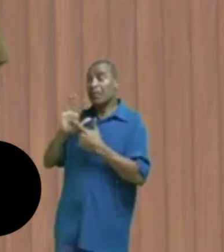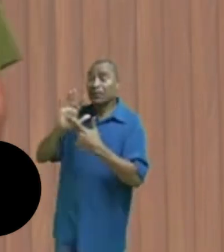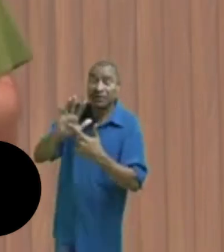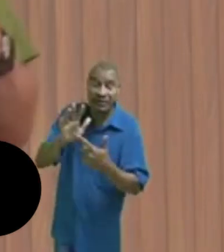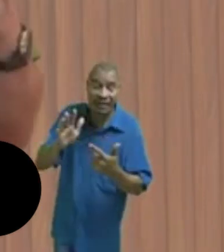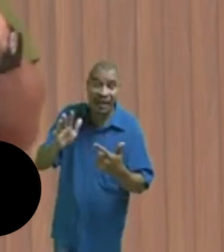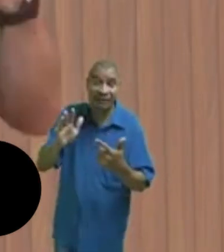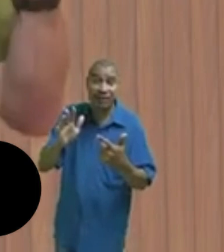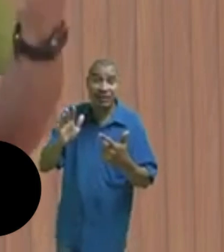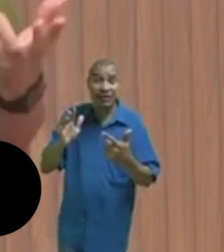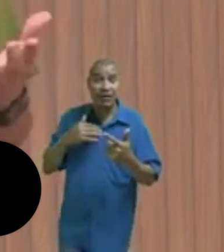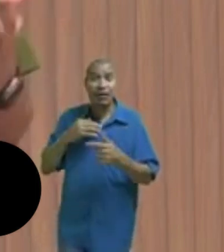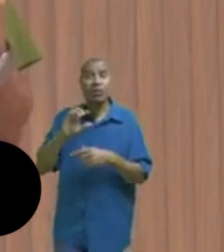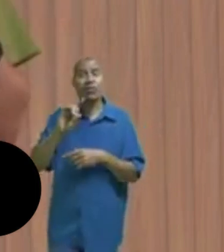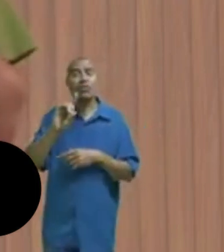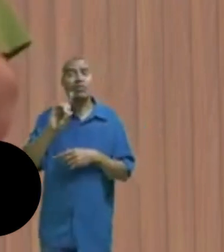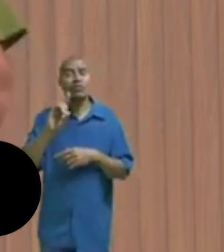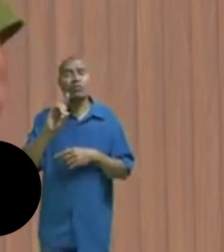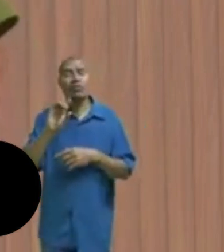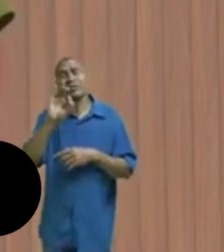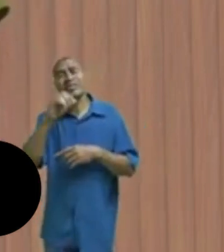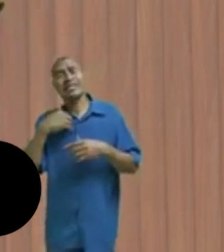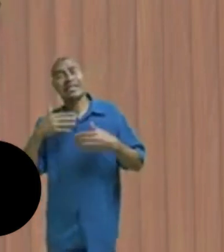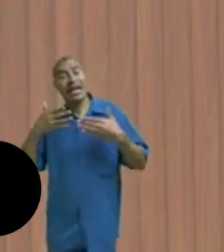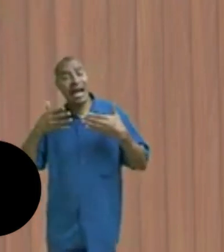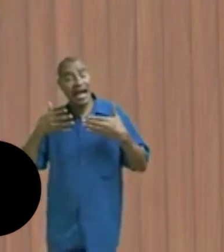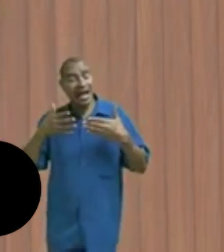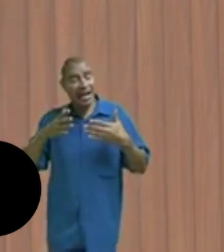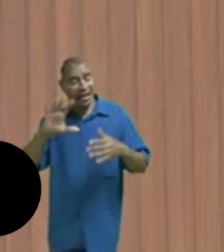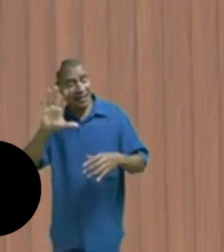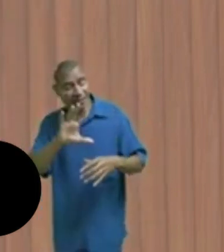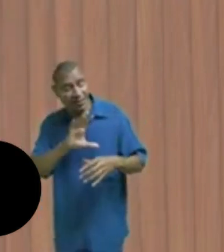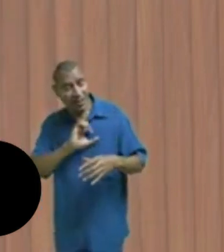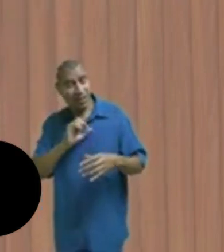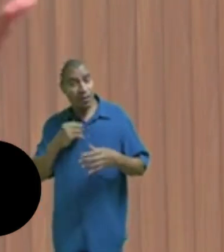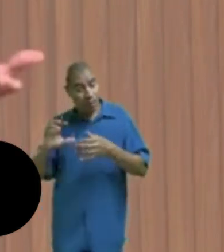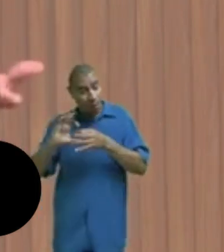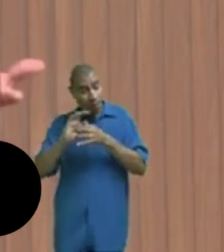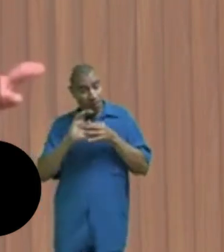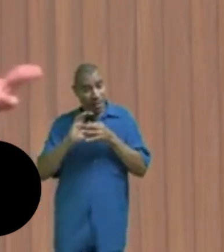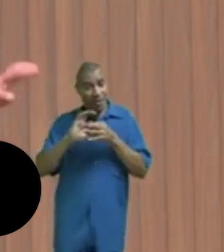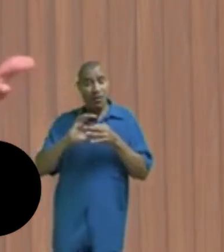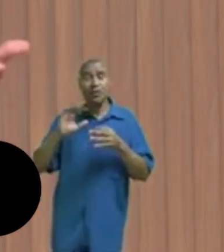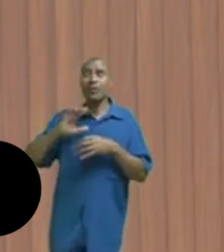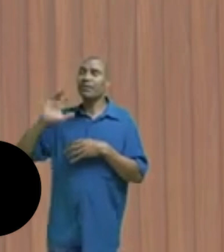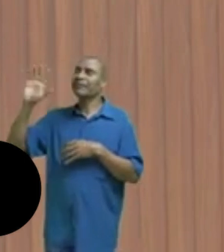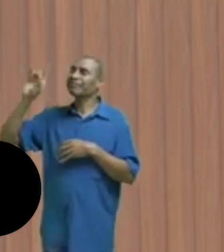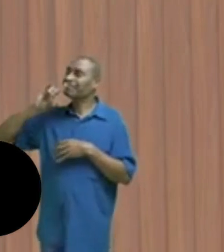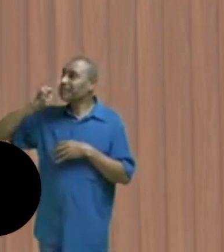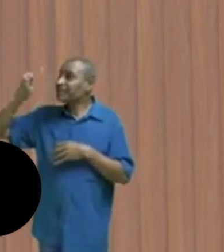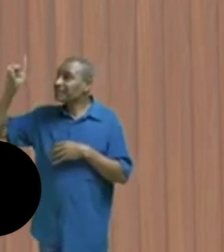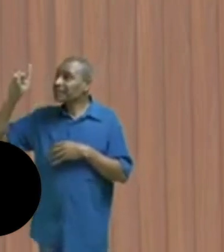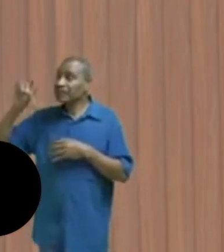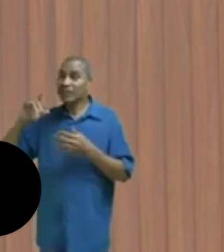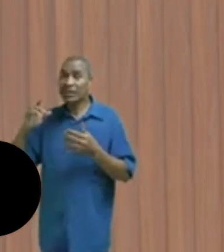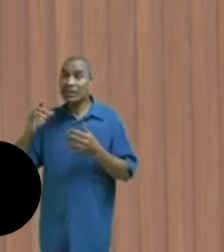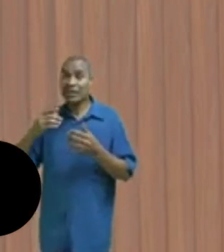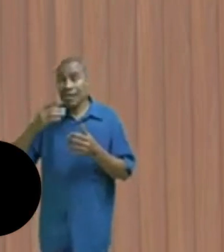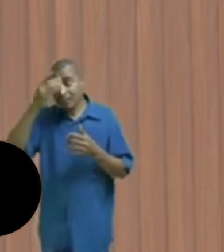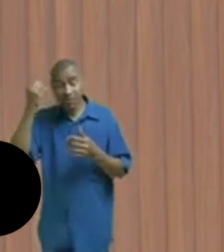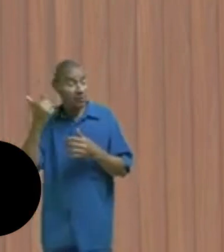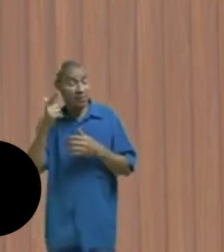indicava um momento de adoração, uma conexão com o Criador, uma relação com o Pai, que eles nem sabiam que era